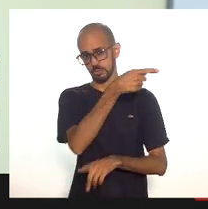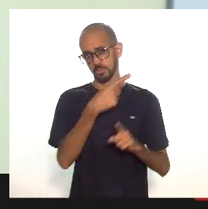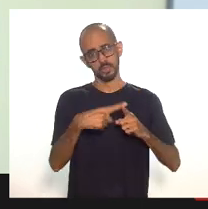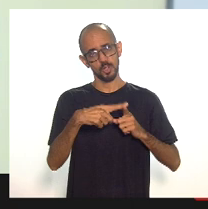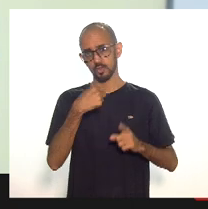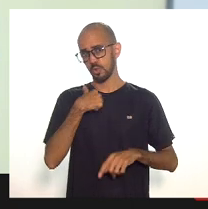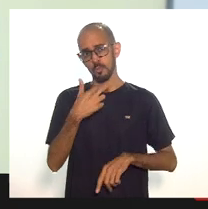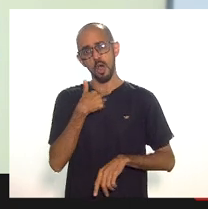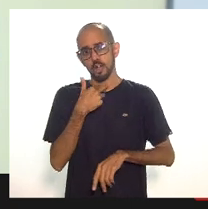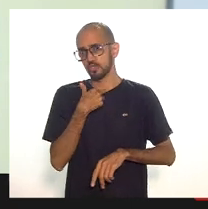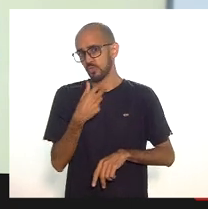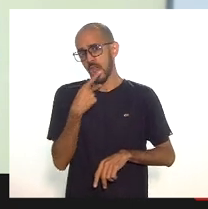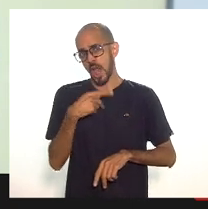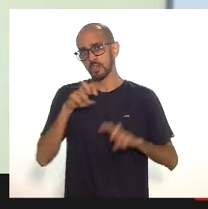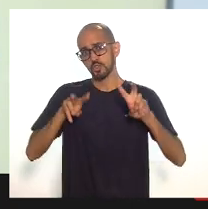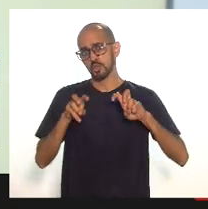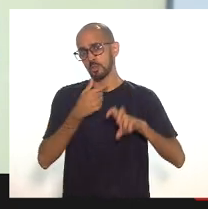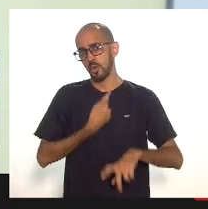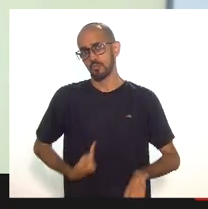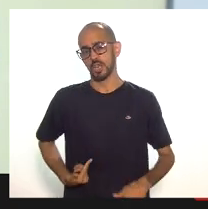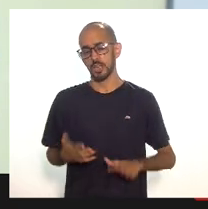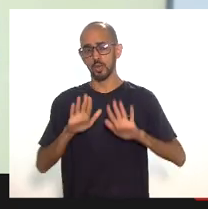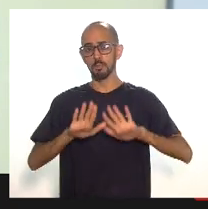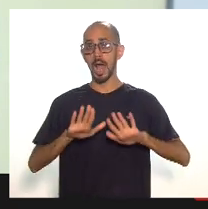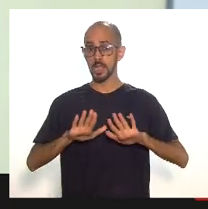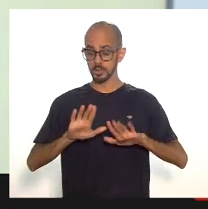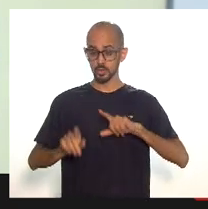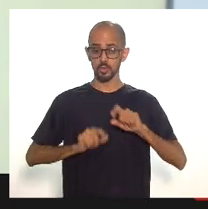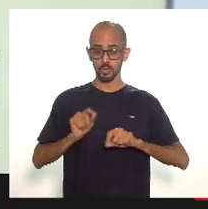governador anunciou. Mas